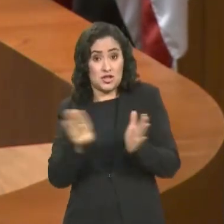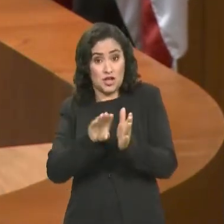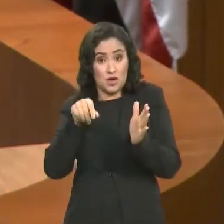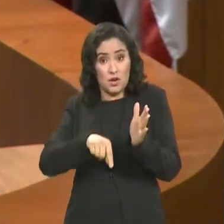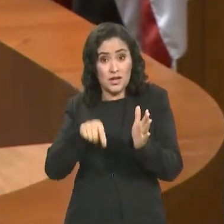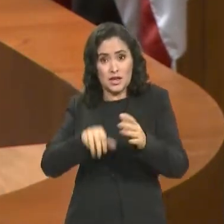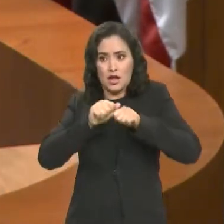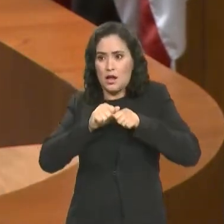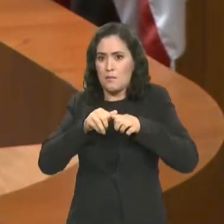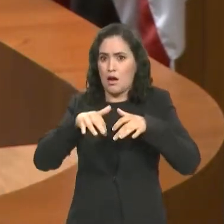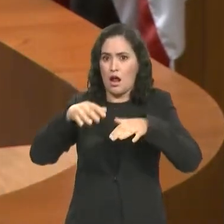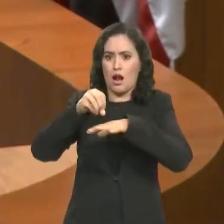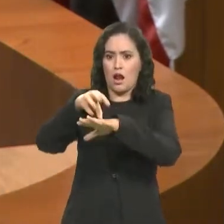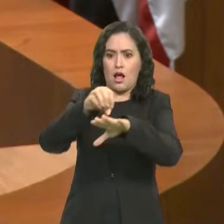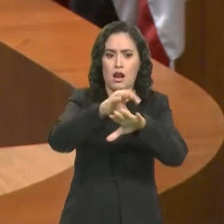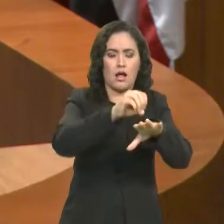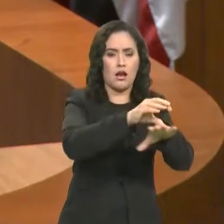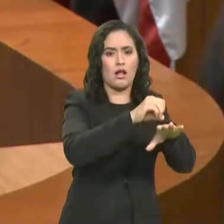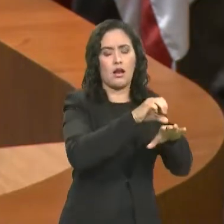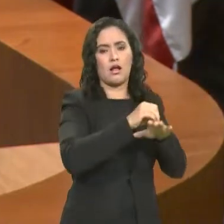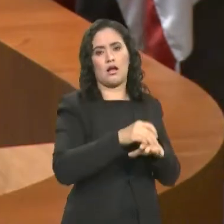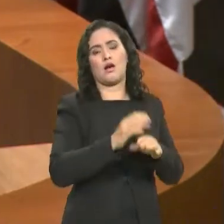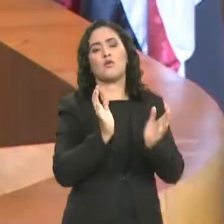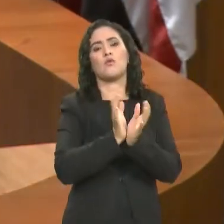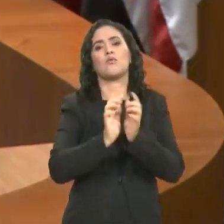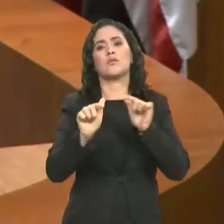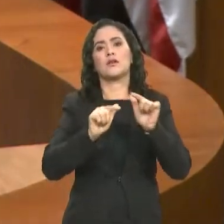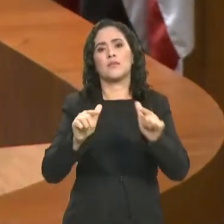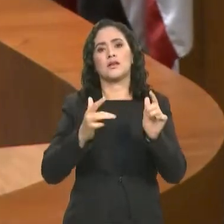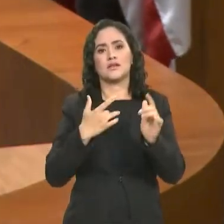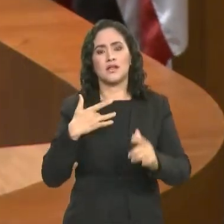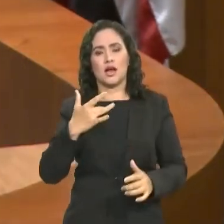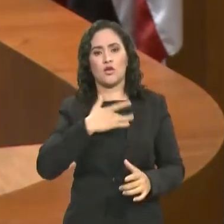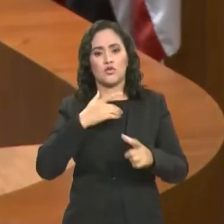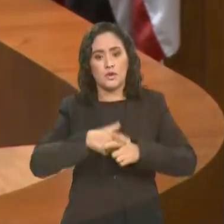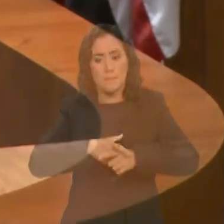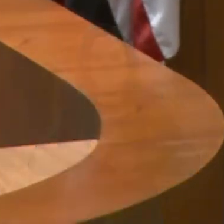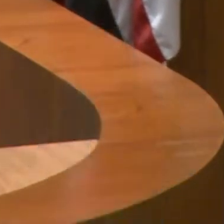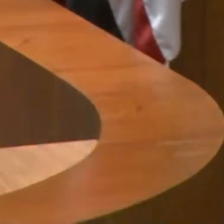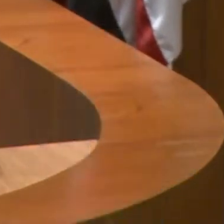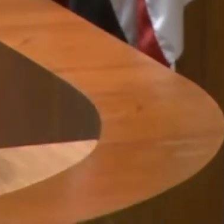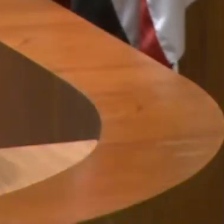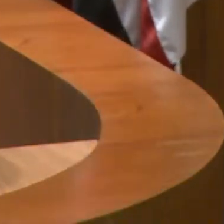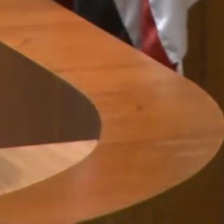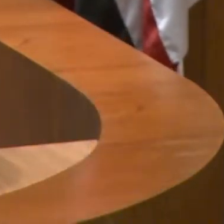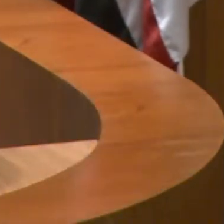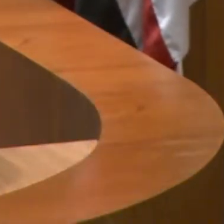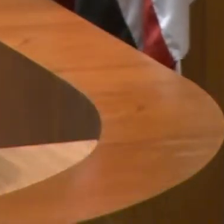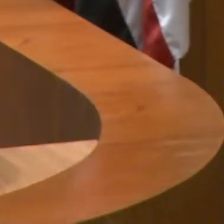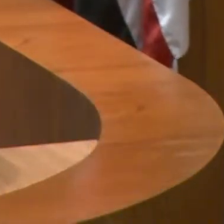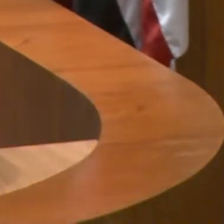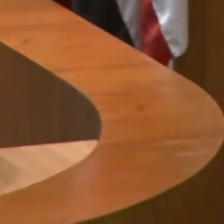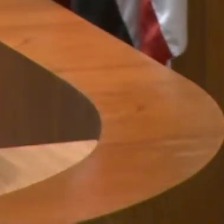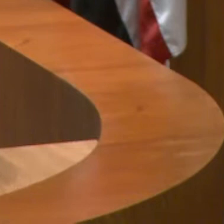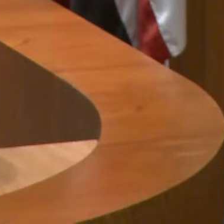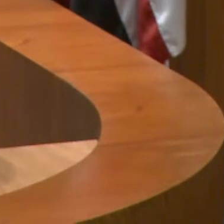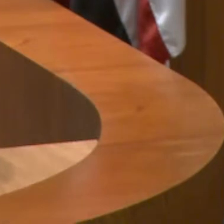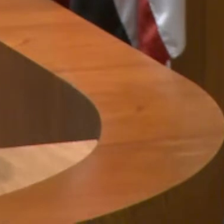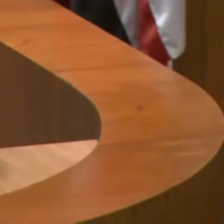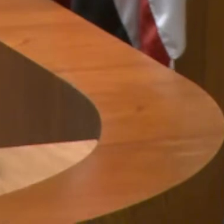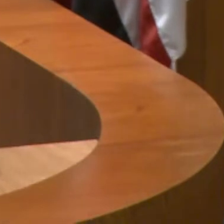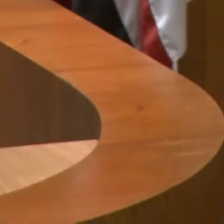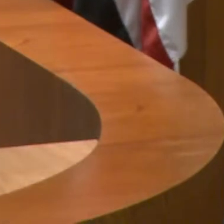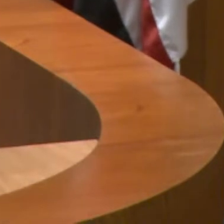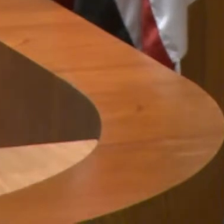as equipes de saúde para fazer com que menos maranhenses perdessem a vida. E por isso, deputado eleito Carlos